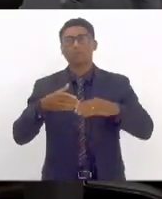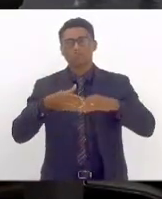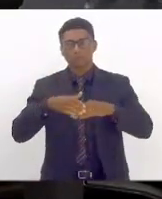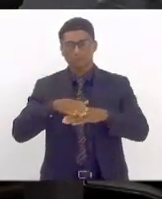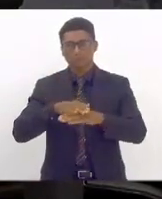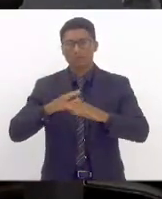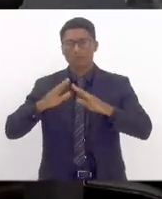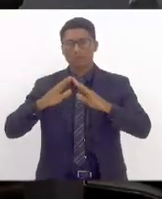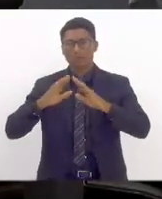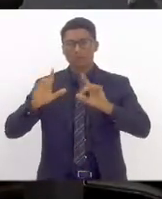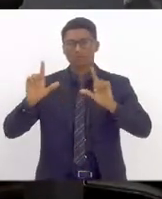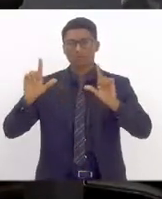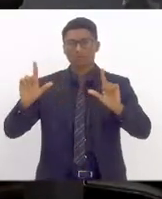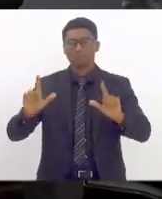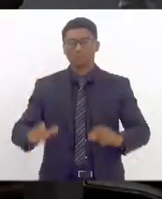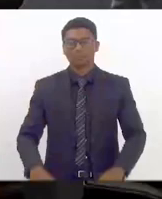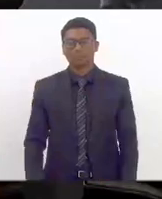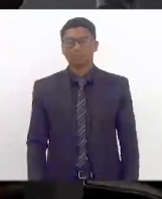parede